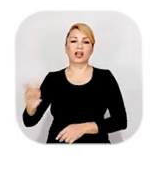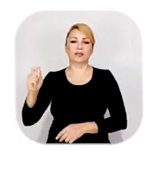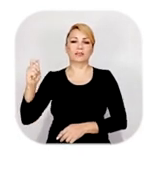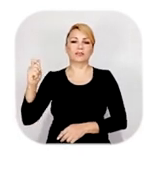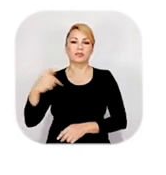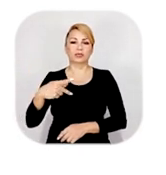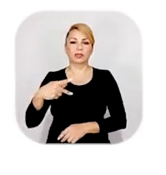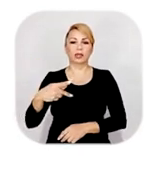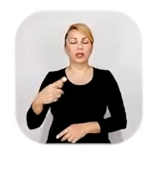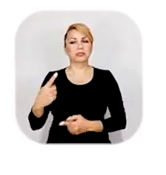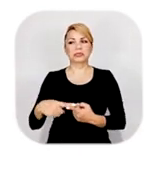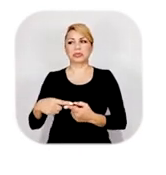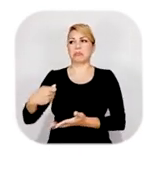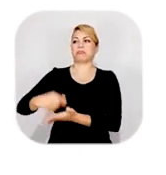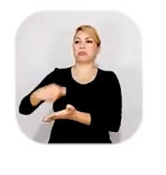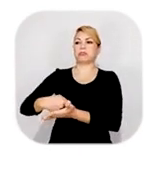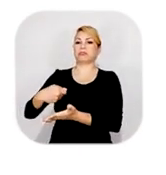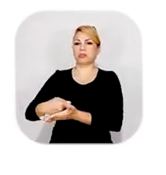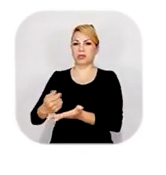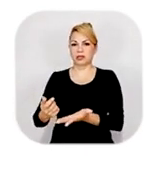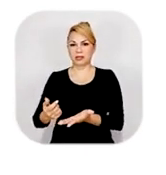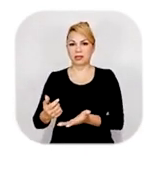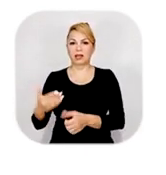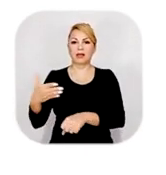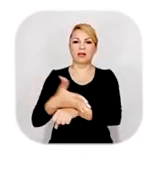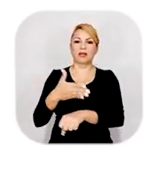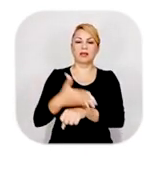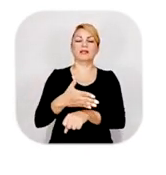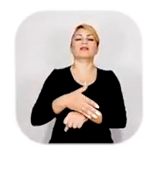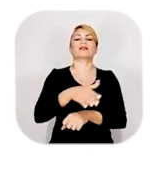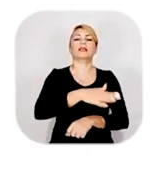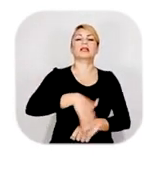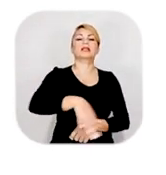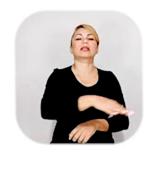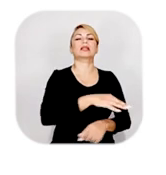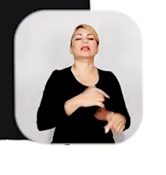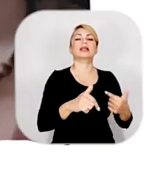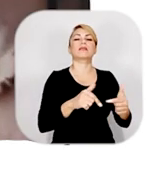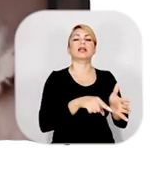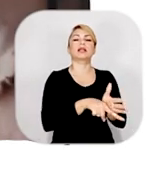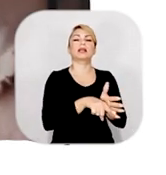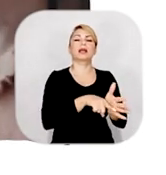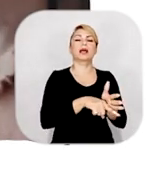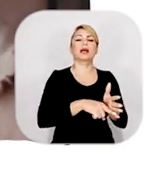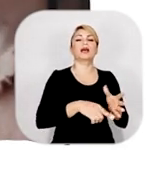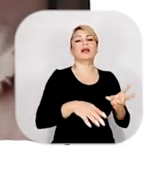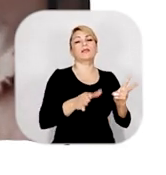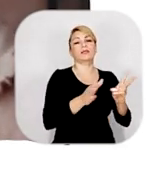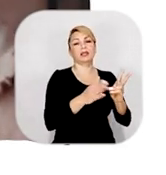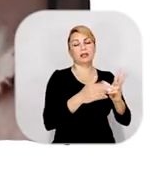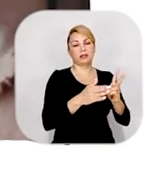dele, e então ele estava interessado, estava de fato